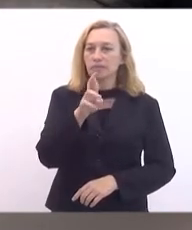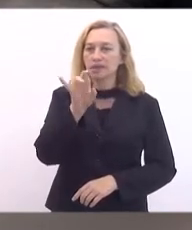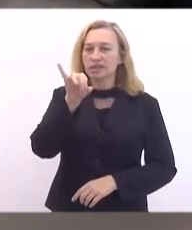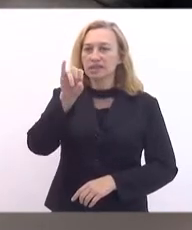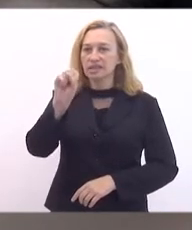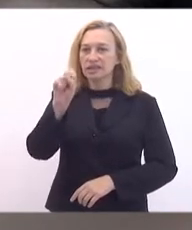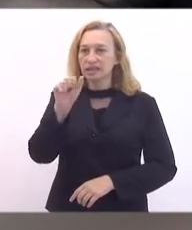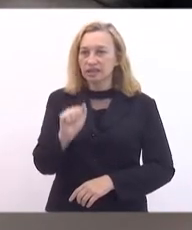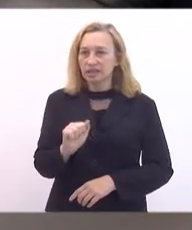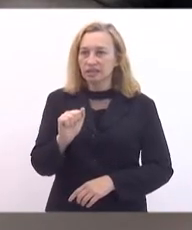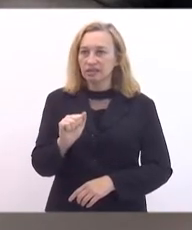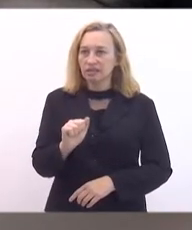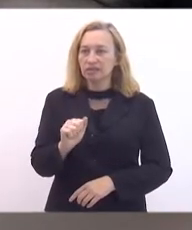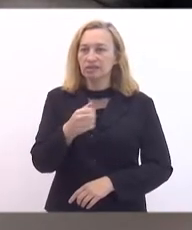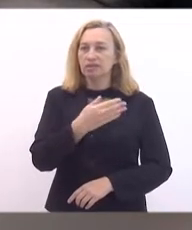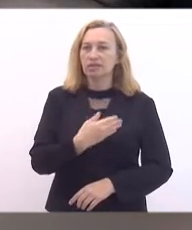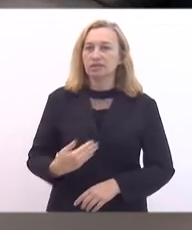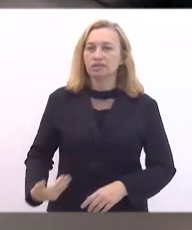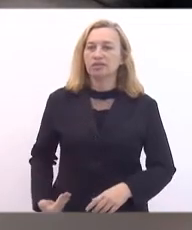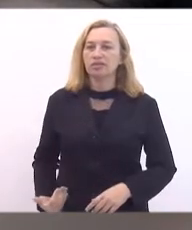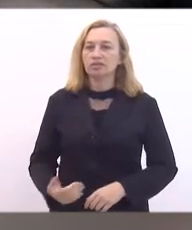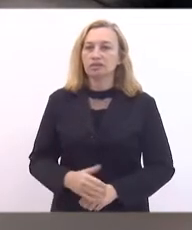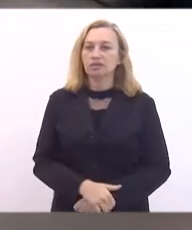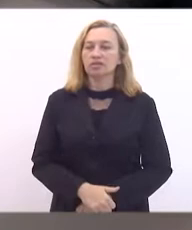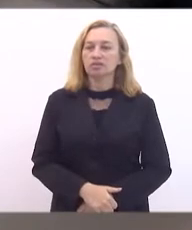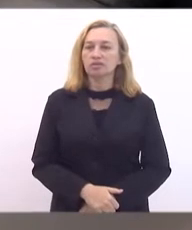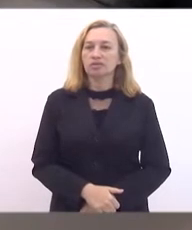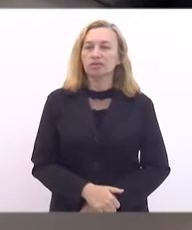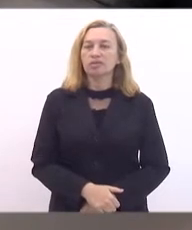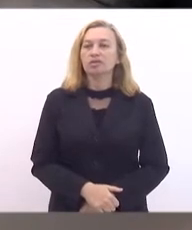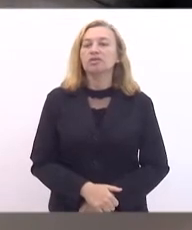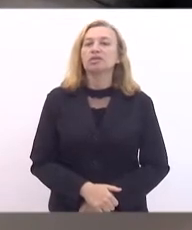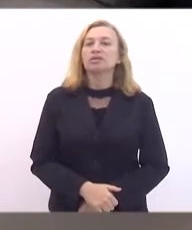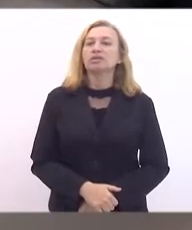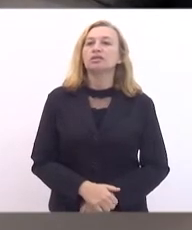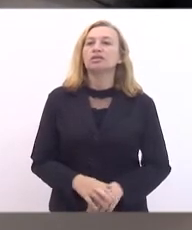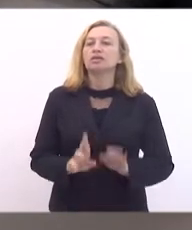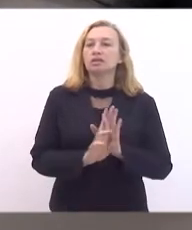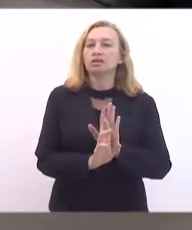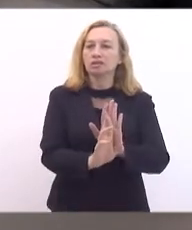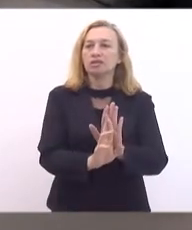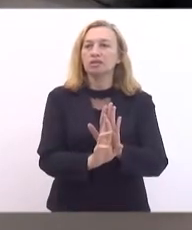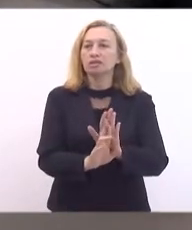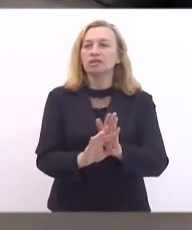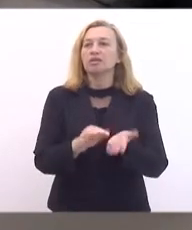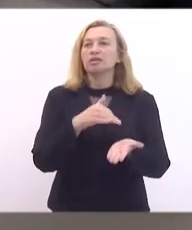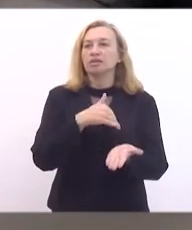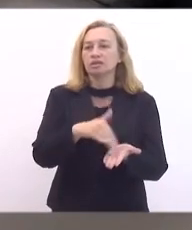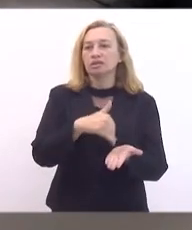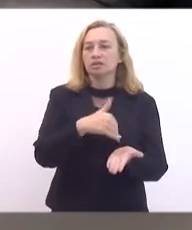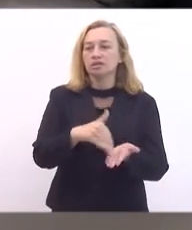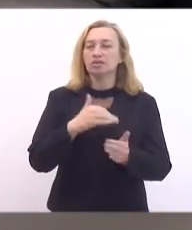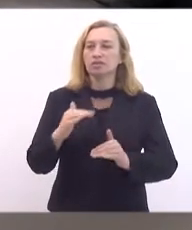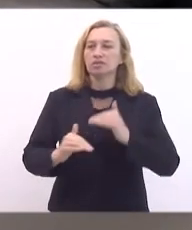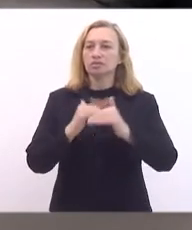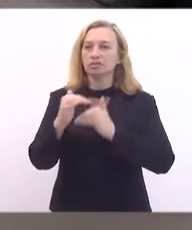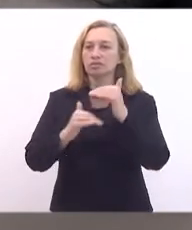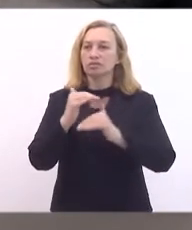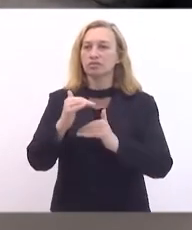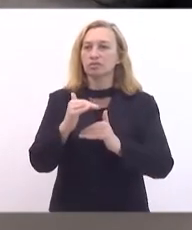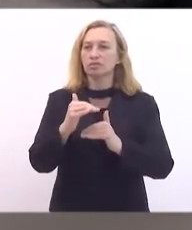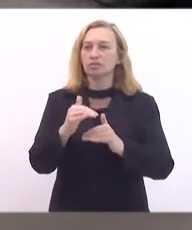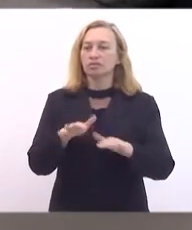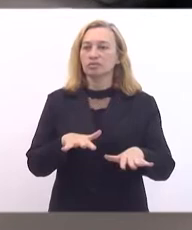E aí e representando a secretaria de desenvolvimento econômico seu assessor